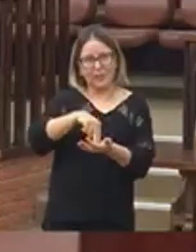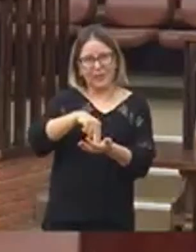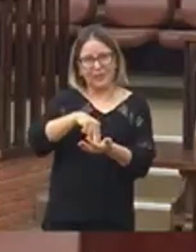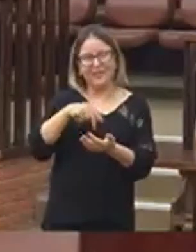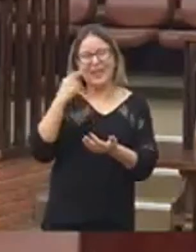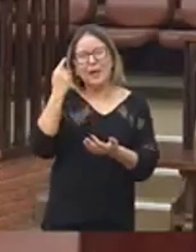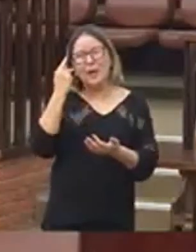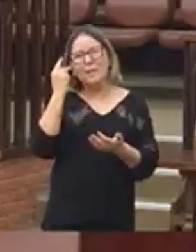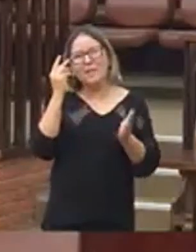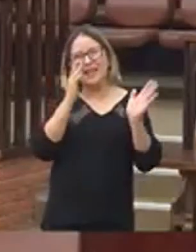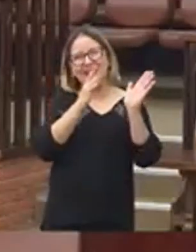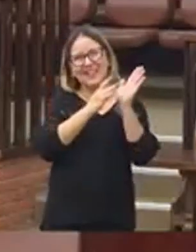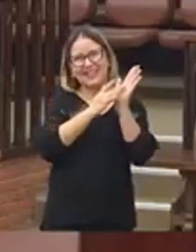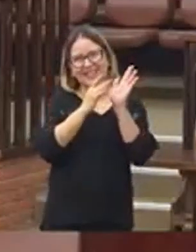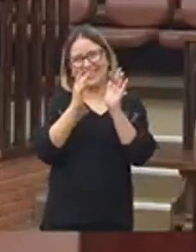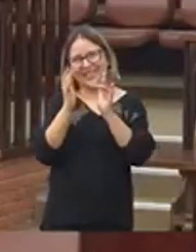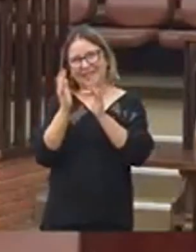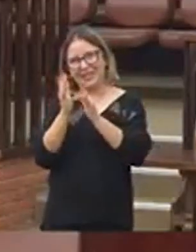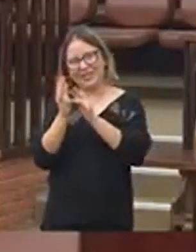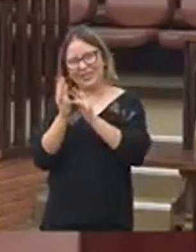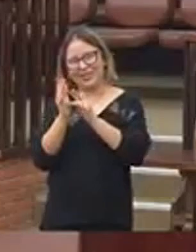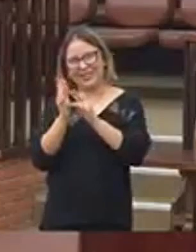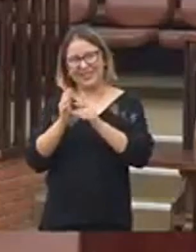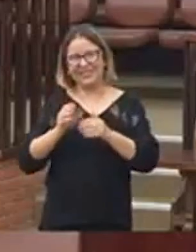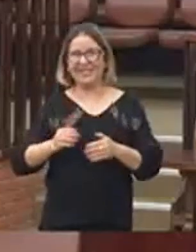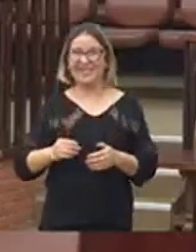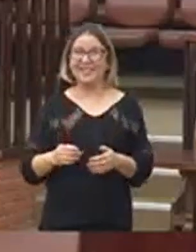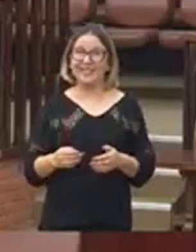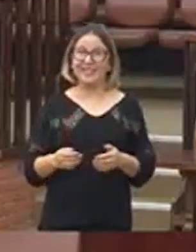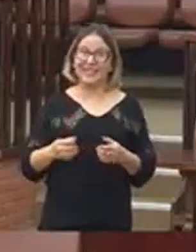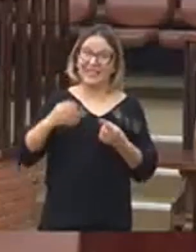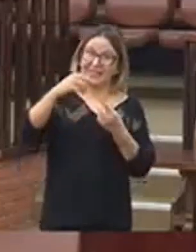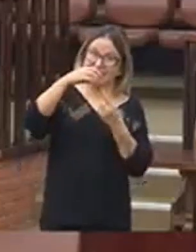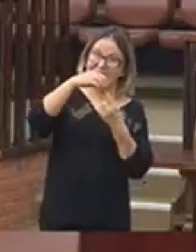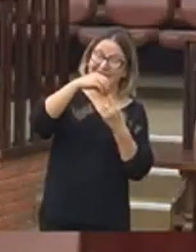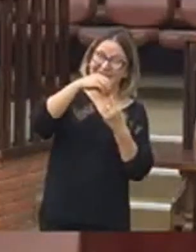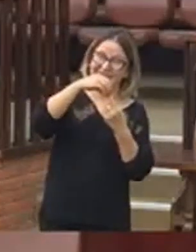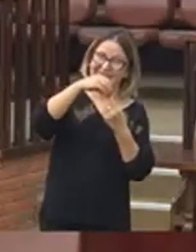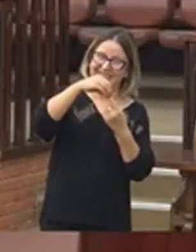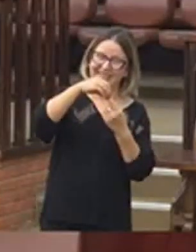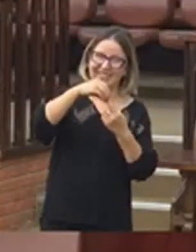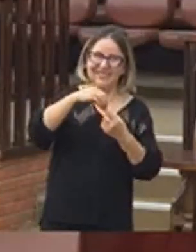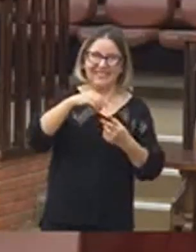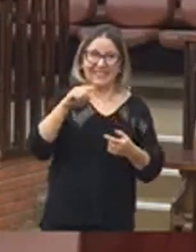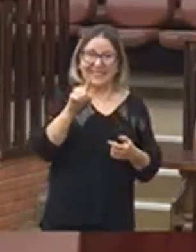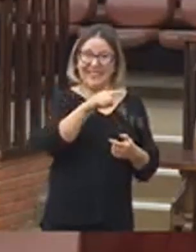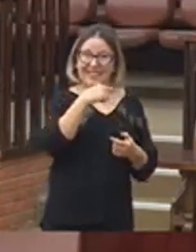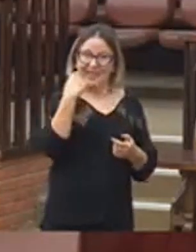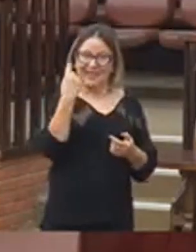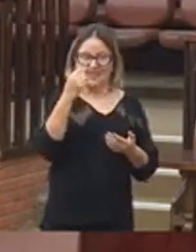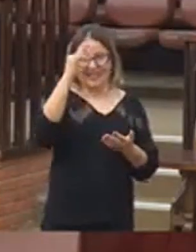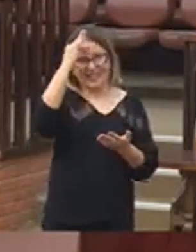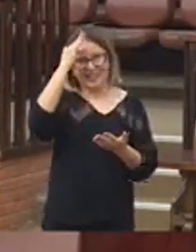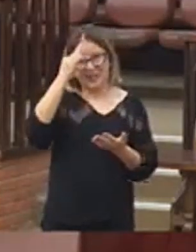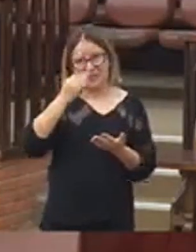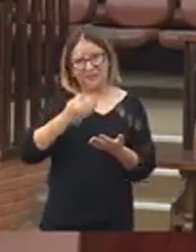firmemente para Jesus, que é o autor e o consumador da fé.